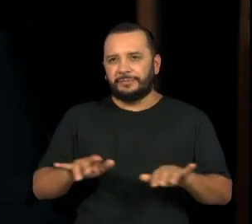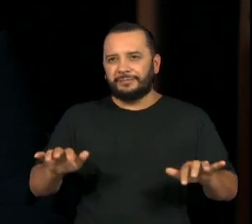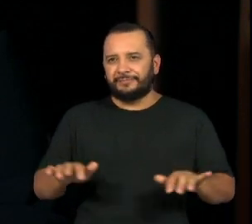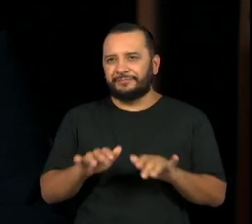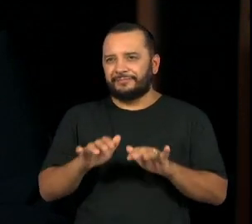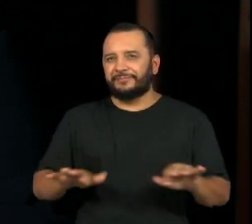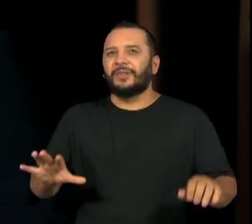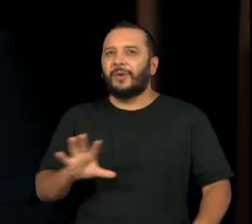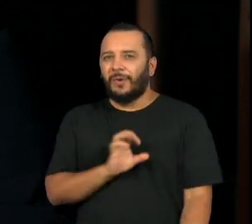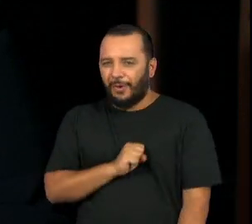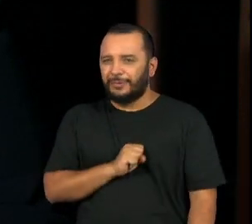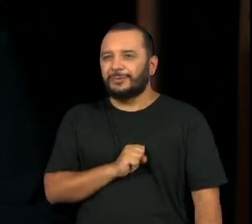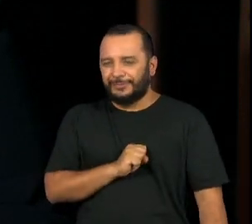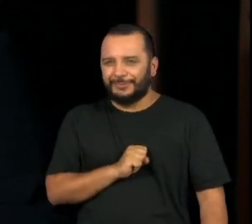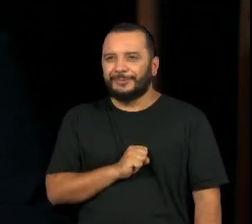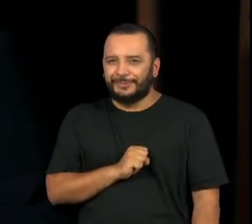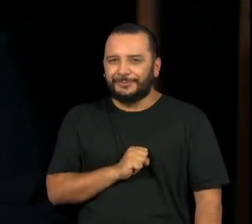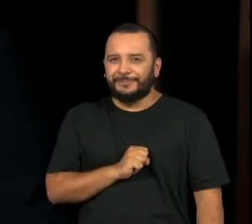cheio, né? Então,